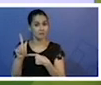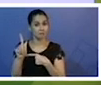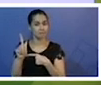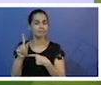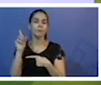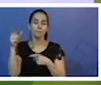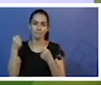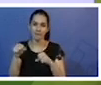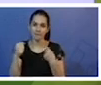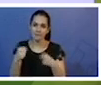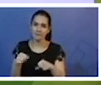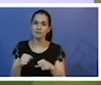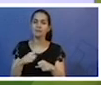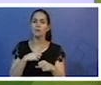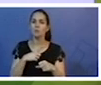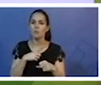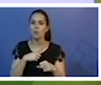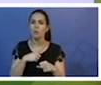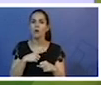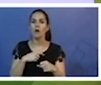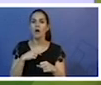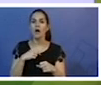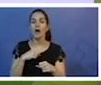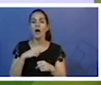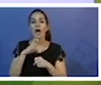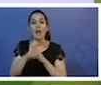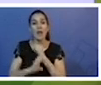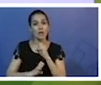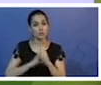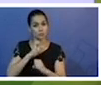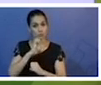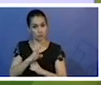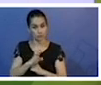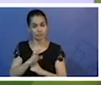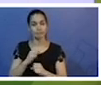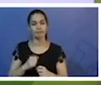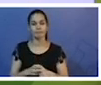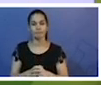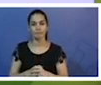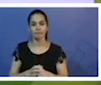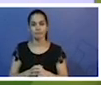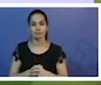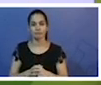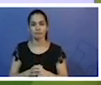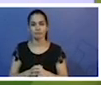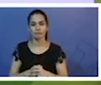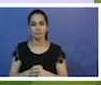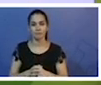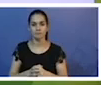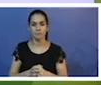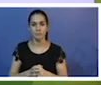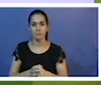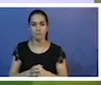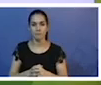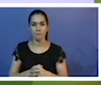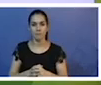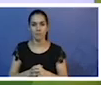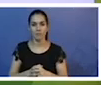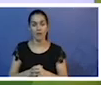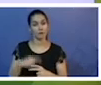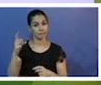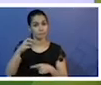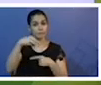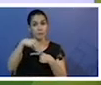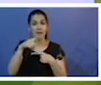suas cargas elétricas, né? Esse 1 do NO3 aqui veio do H, tá bom? Agora, esse magnésio,